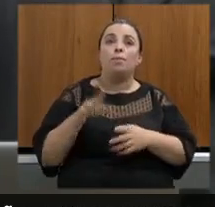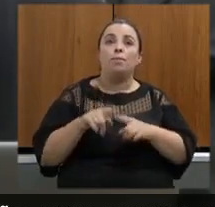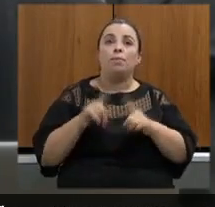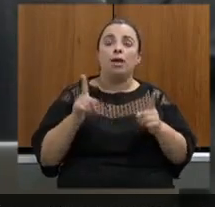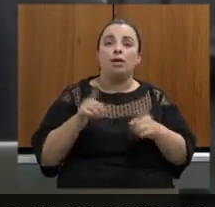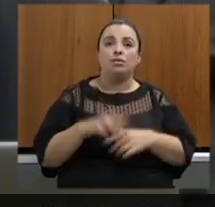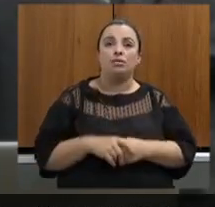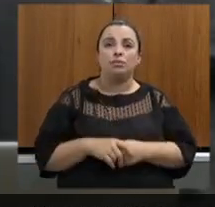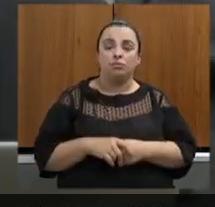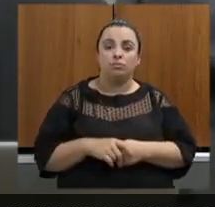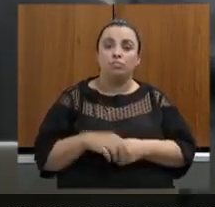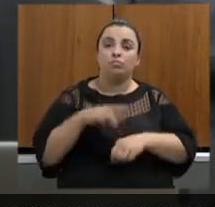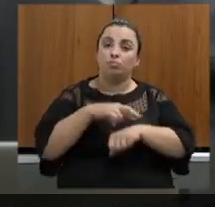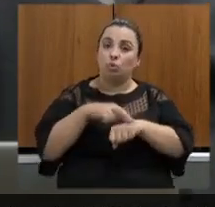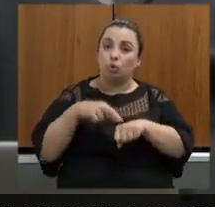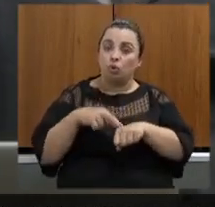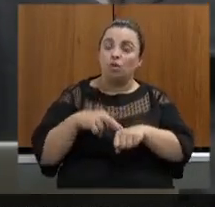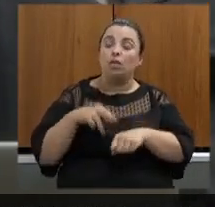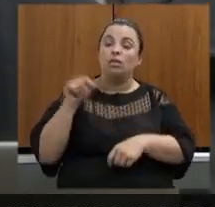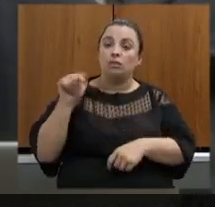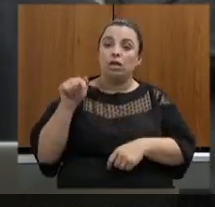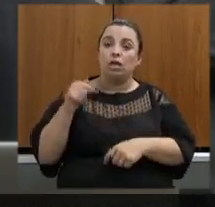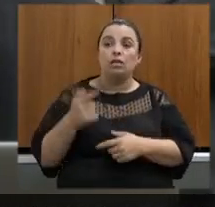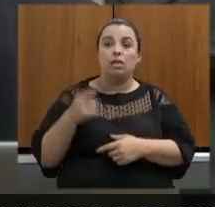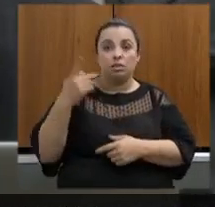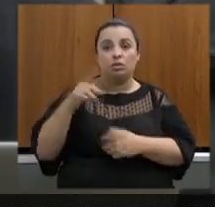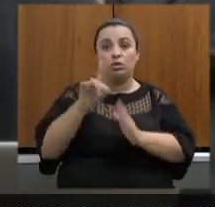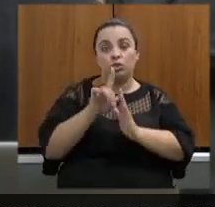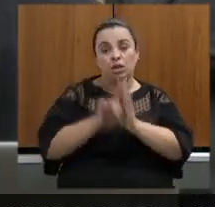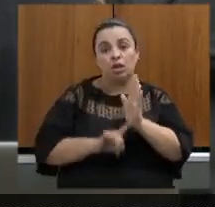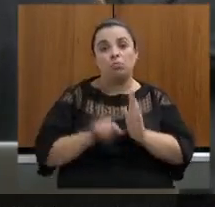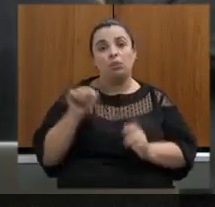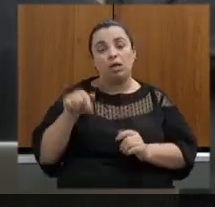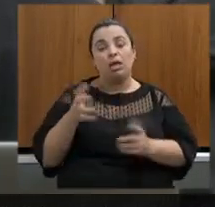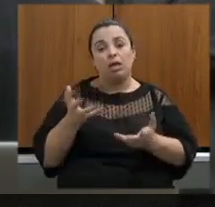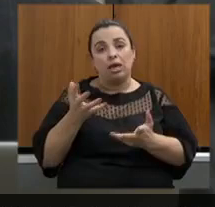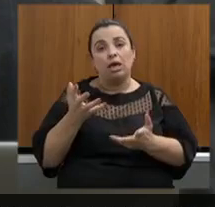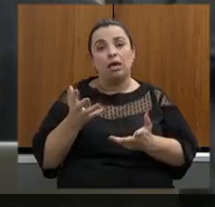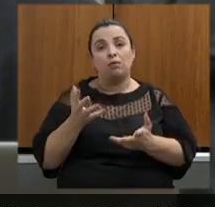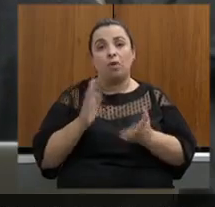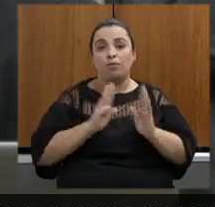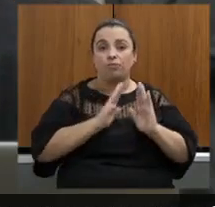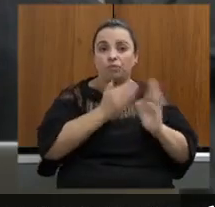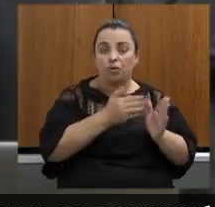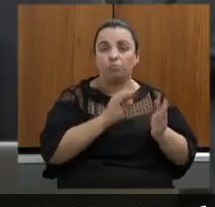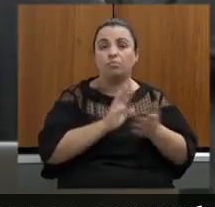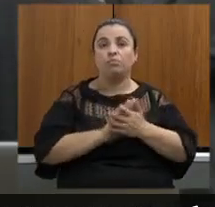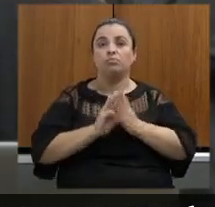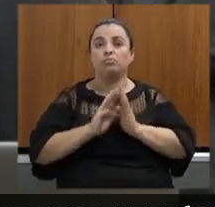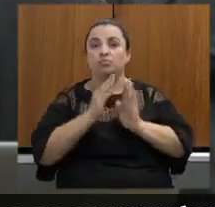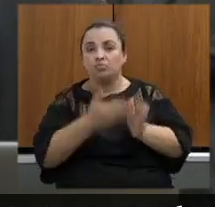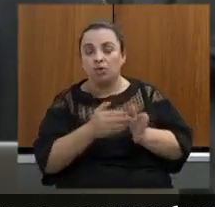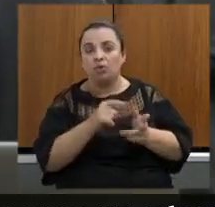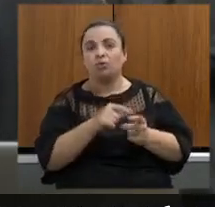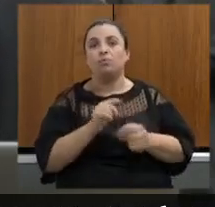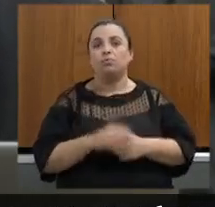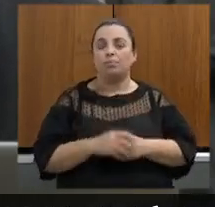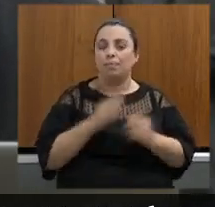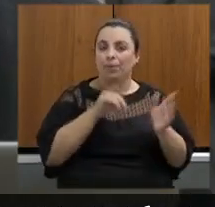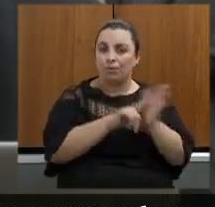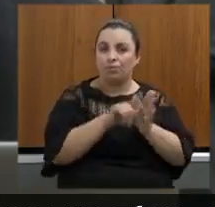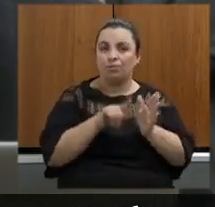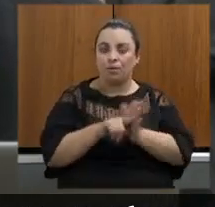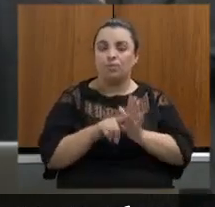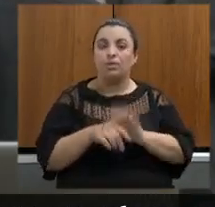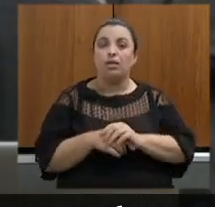O que é fazer a intervenção específica então eu cedo mesmo primeira especial da presidência da